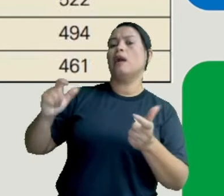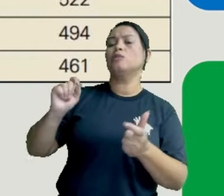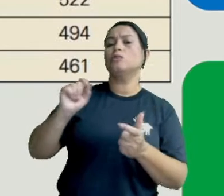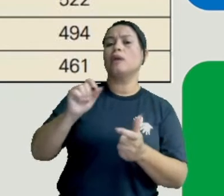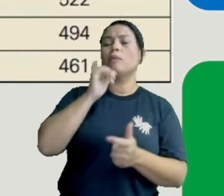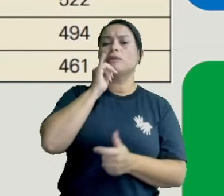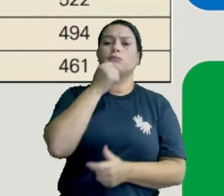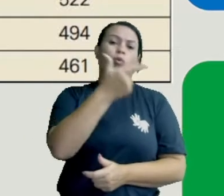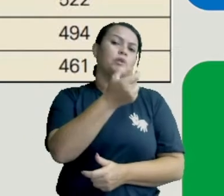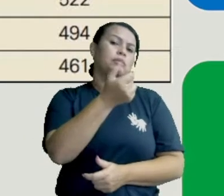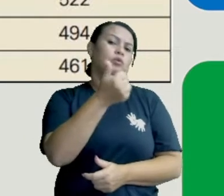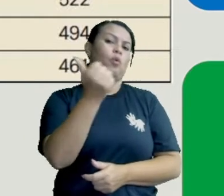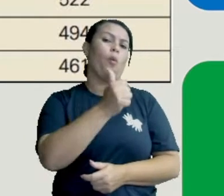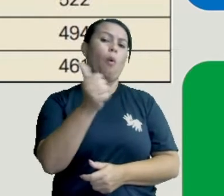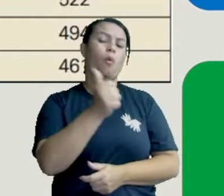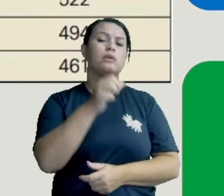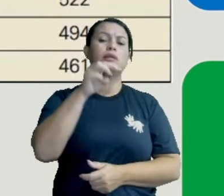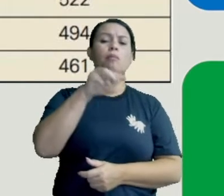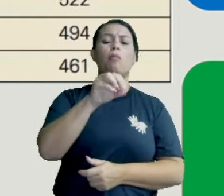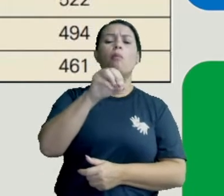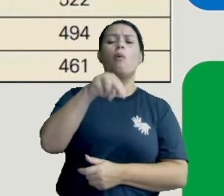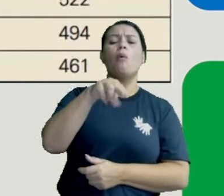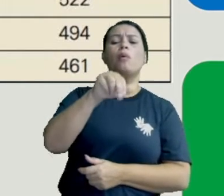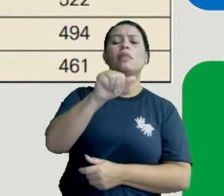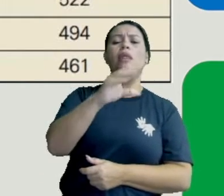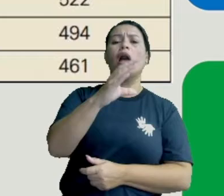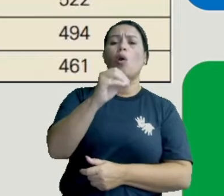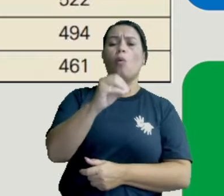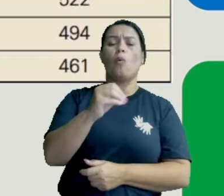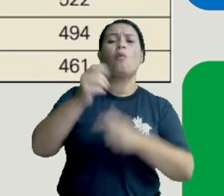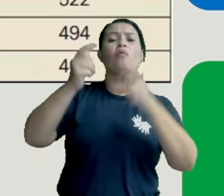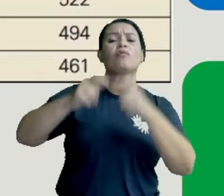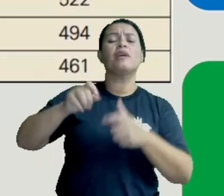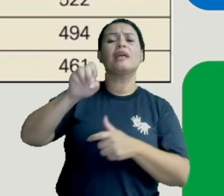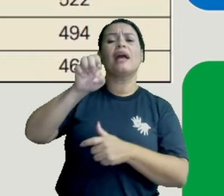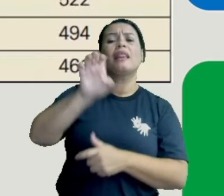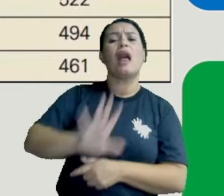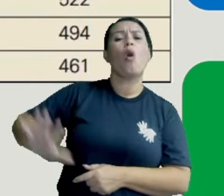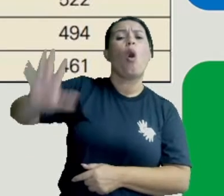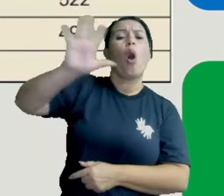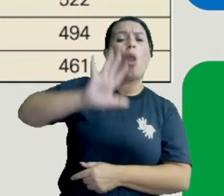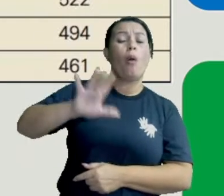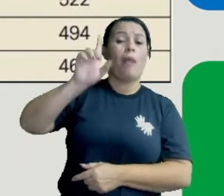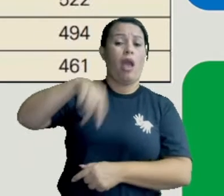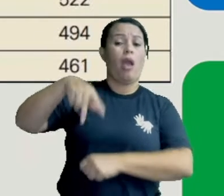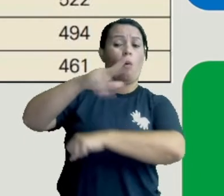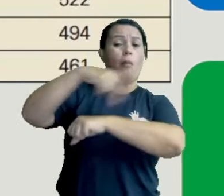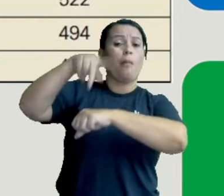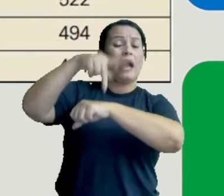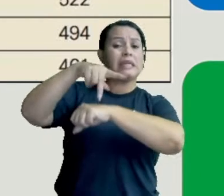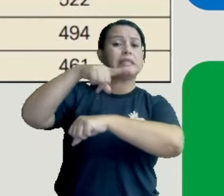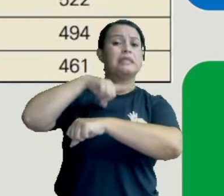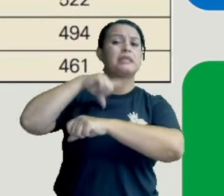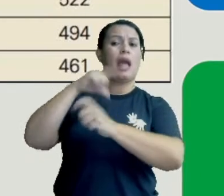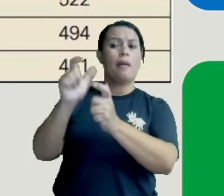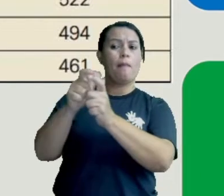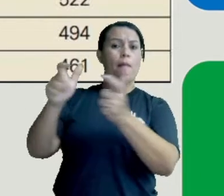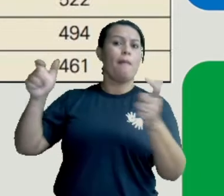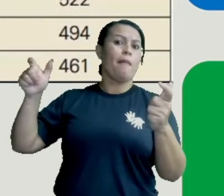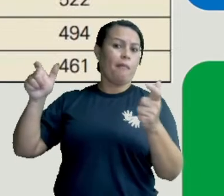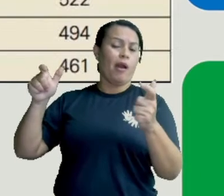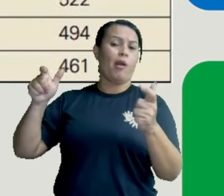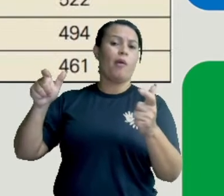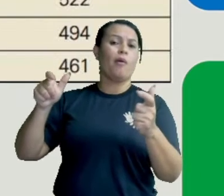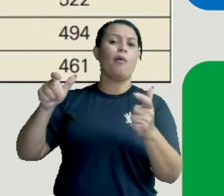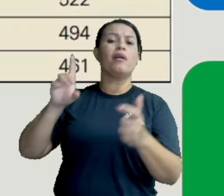de 2011. E aí Mônaco, que é um país pequeno, né, que fica na Europa, ele é o país considerado aí com maior densidade demográfica do